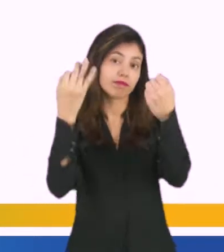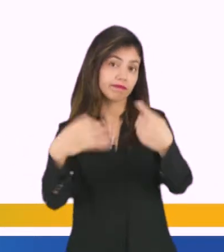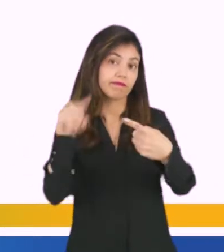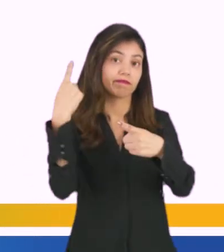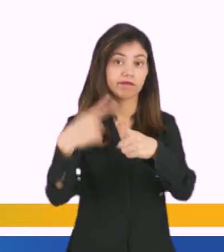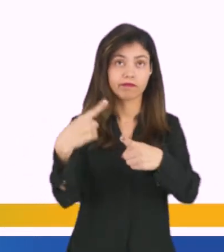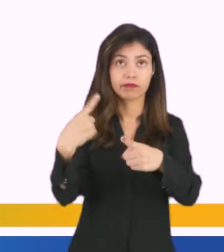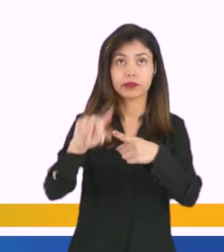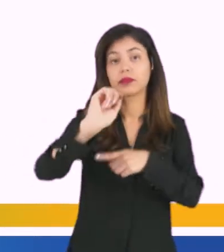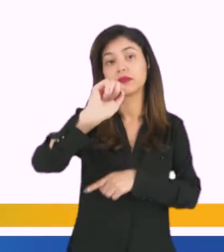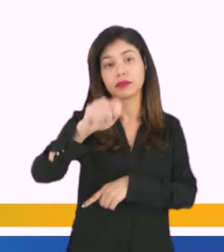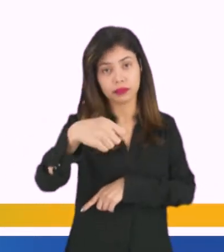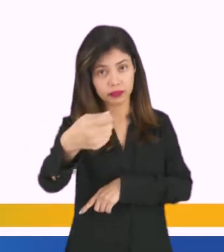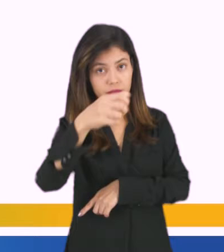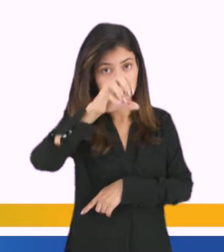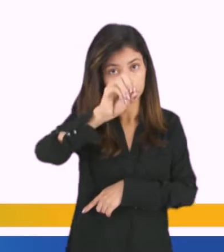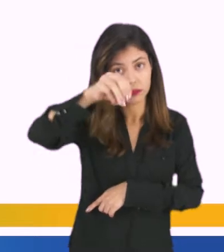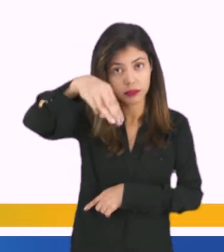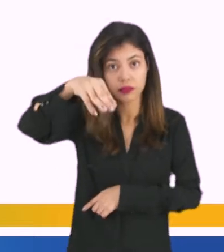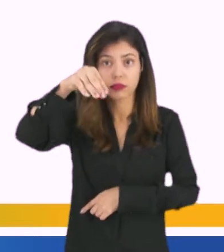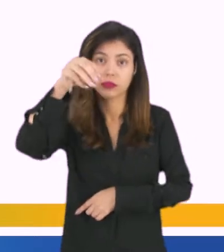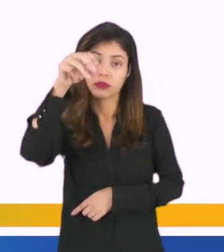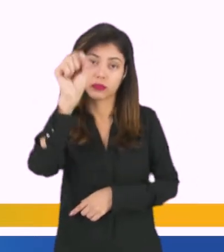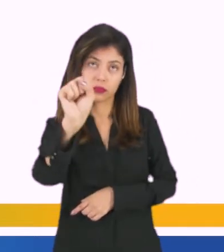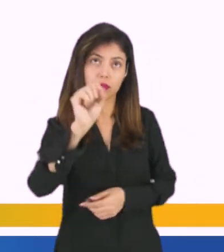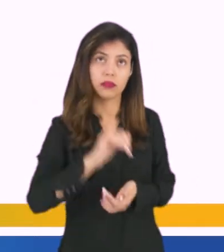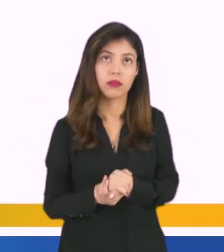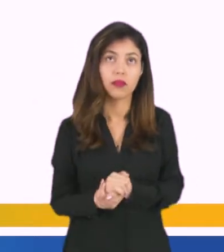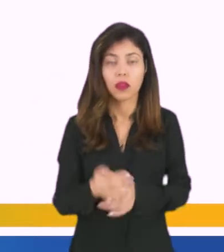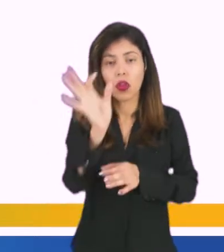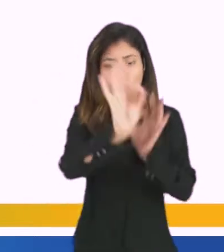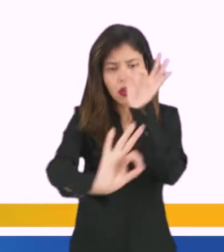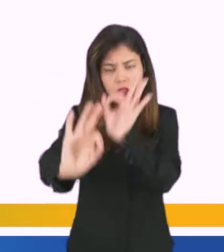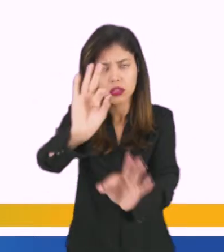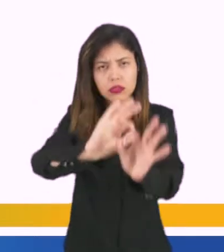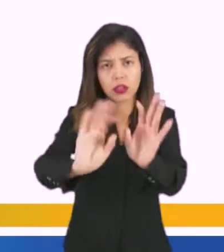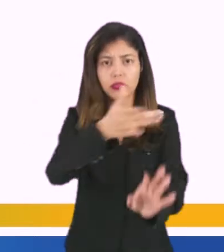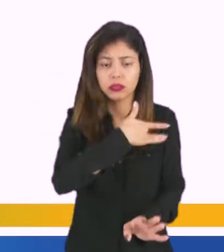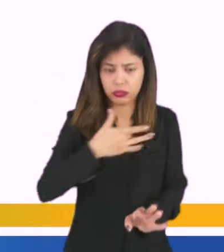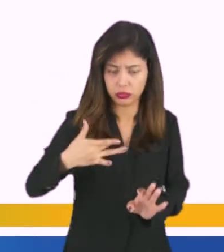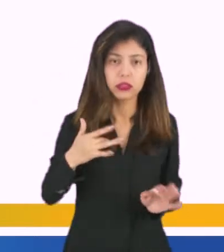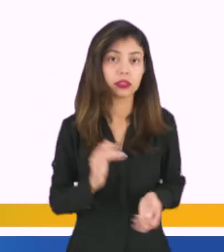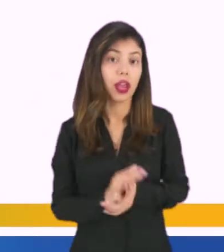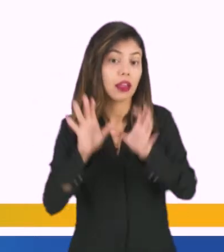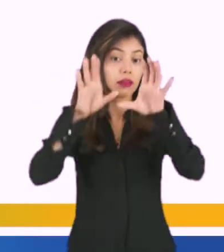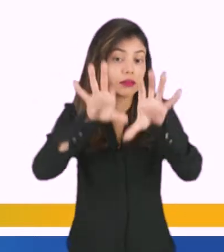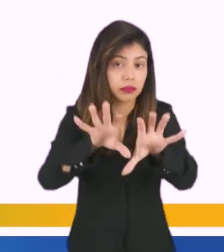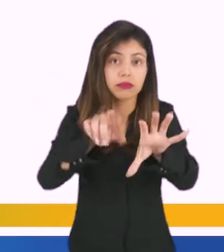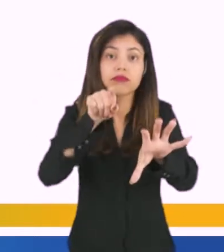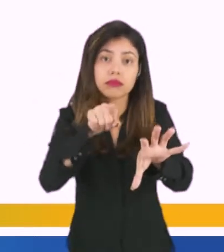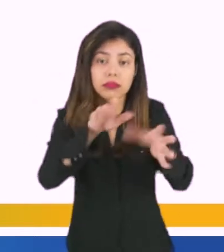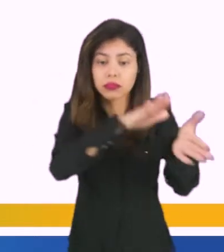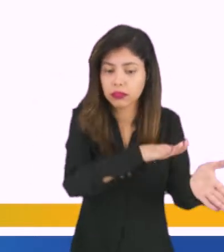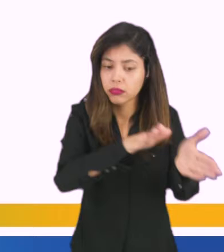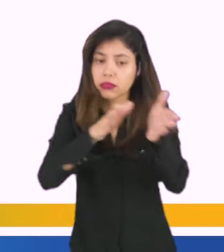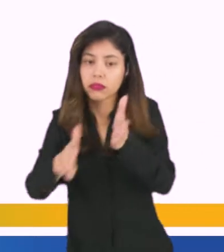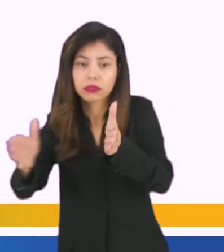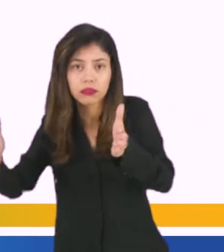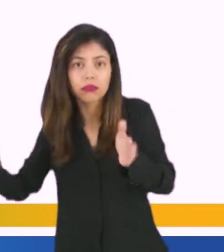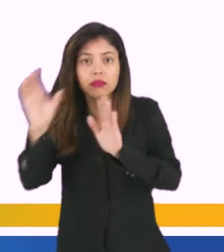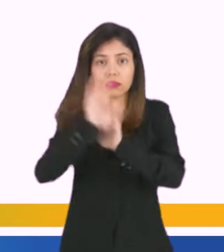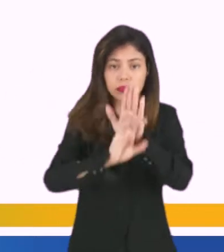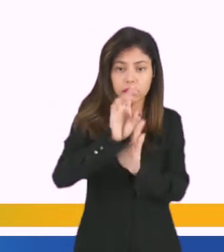porque essa é a sigla da Organização Mundial de Saúde, ou seja, é a partir dessa instituição que os conceitos,